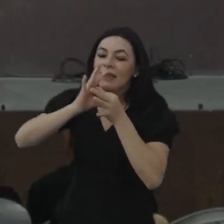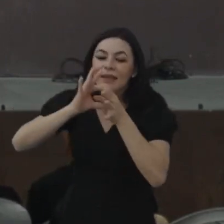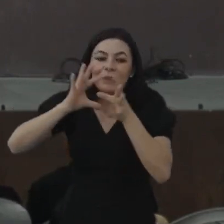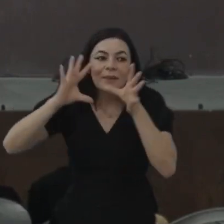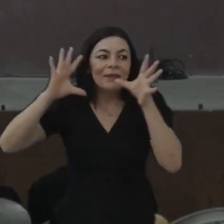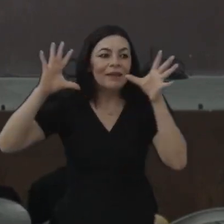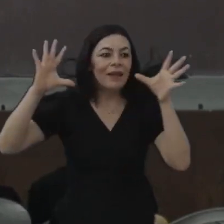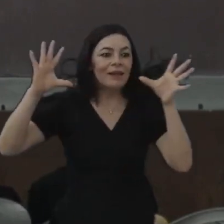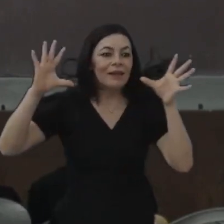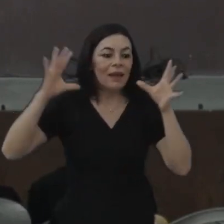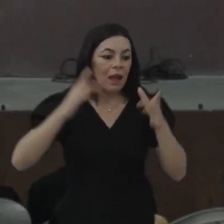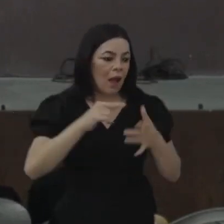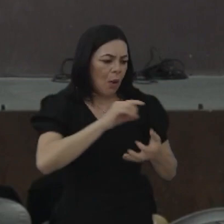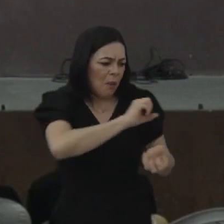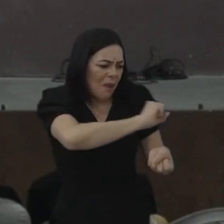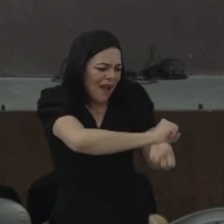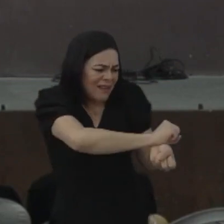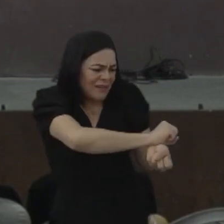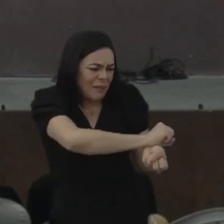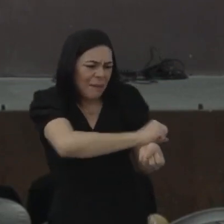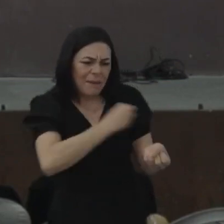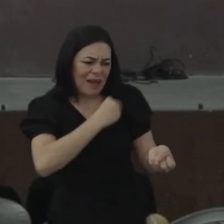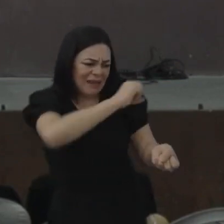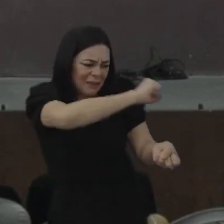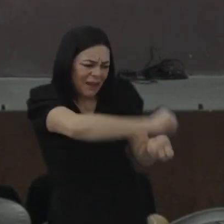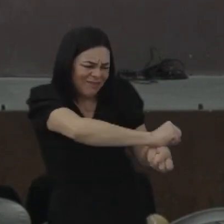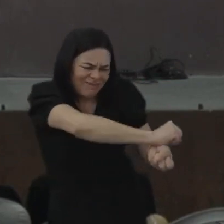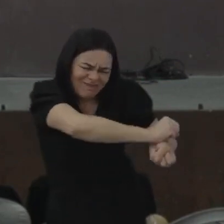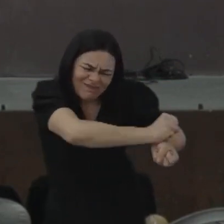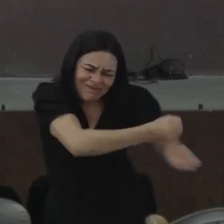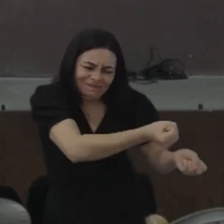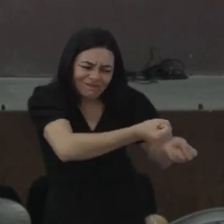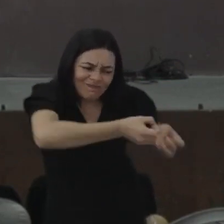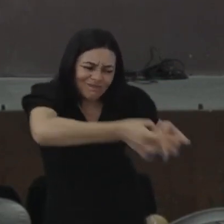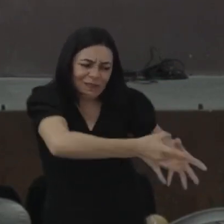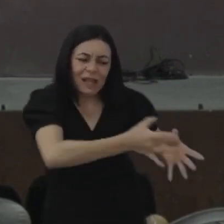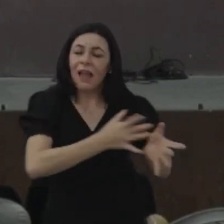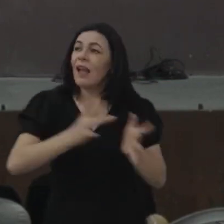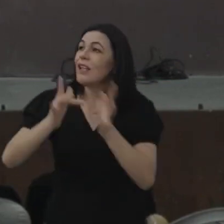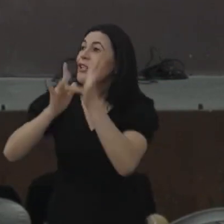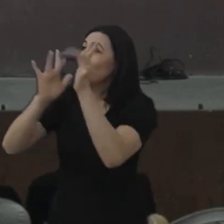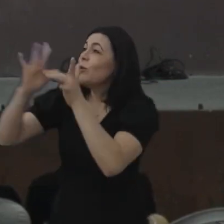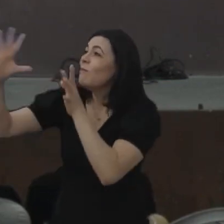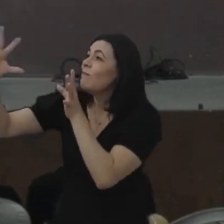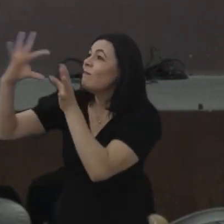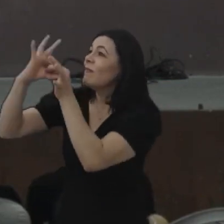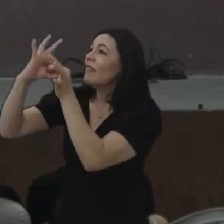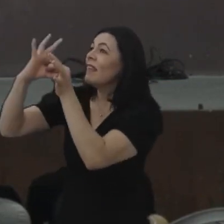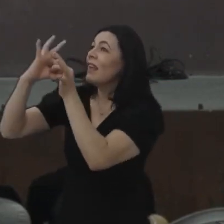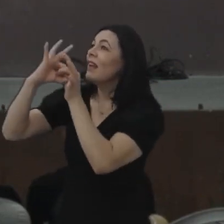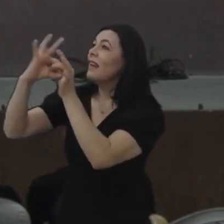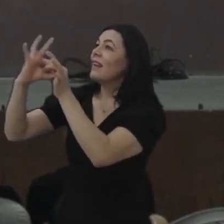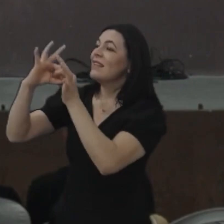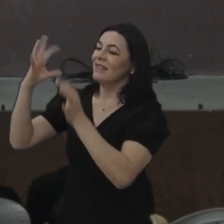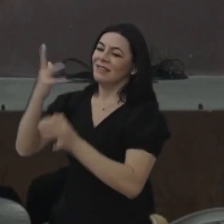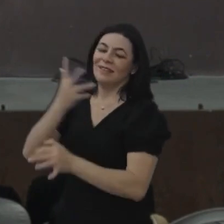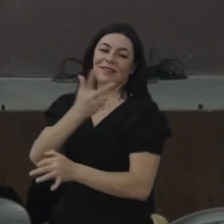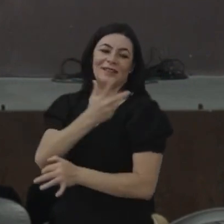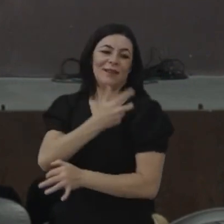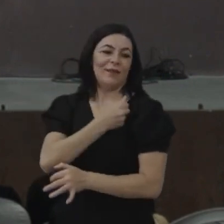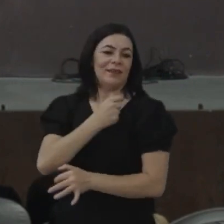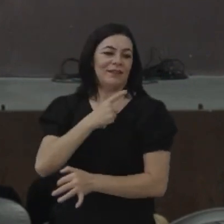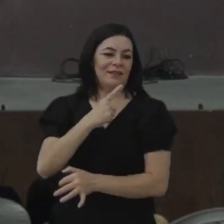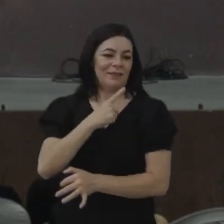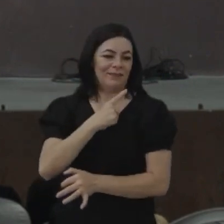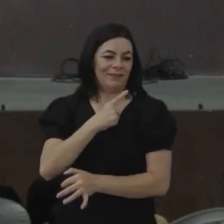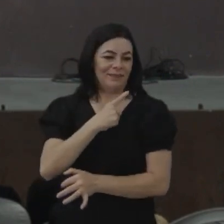das trevas e nos transportou para o reino do seu Filho amado, em quem temos a redenção, a remissão